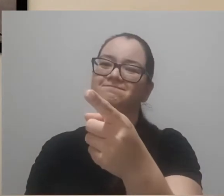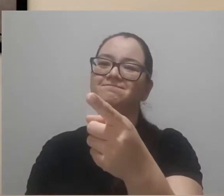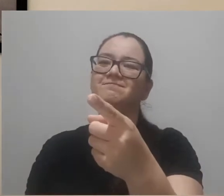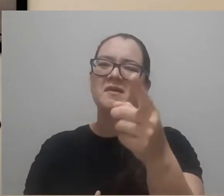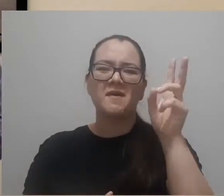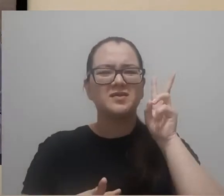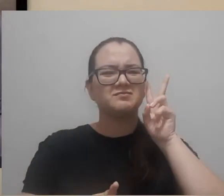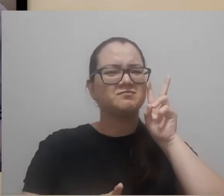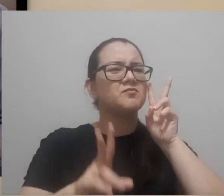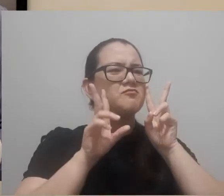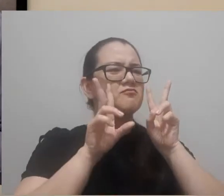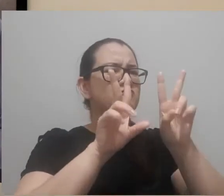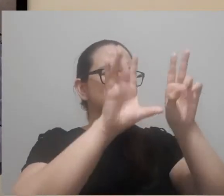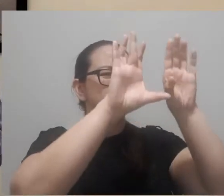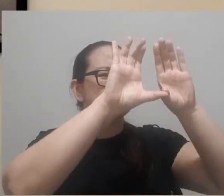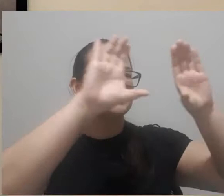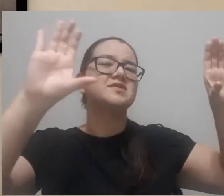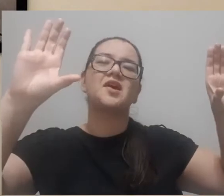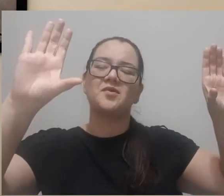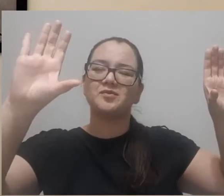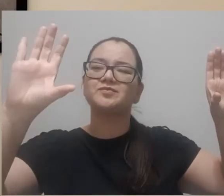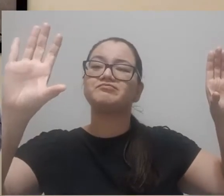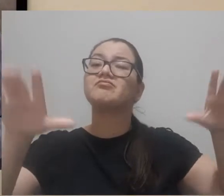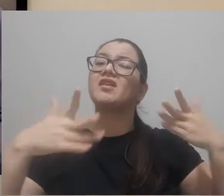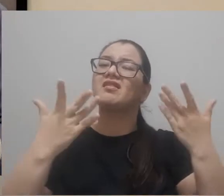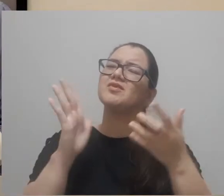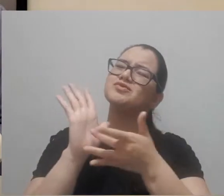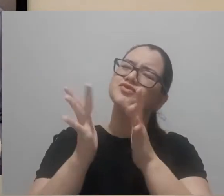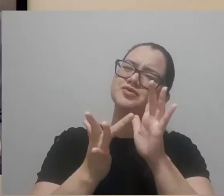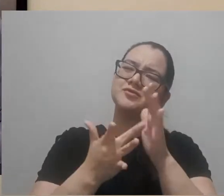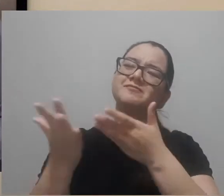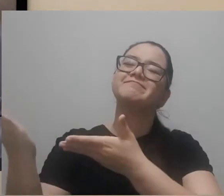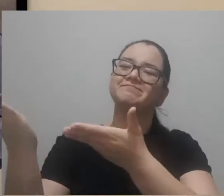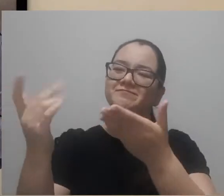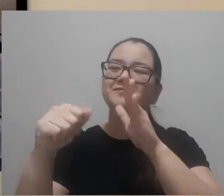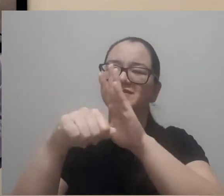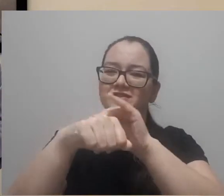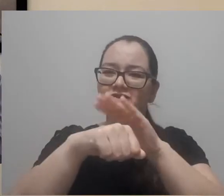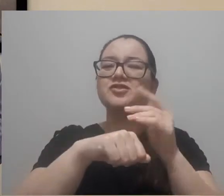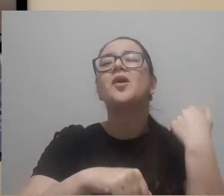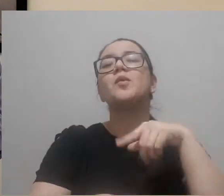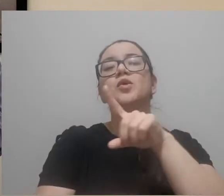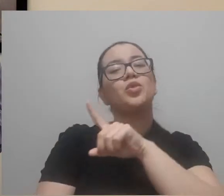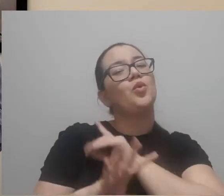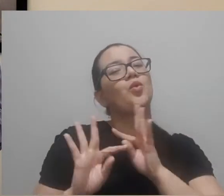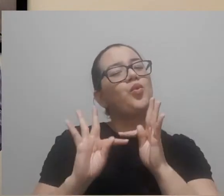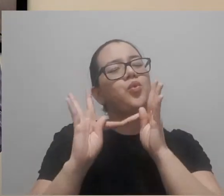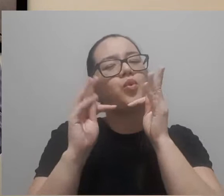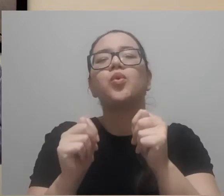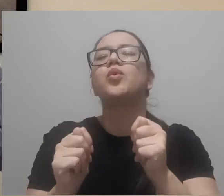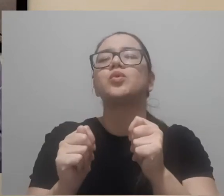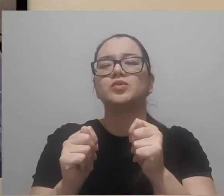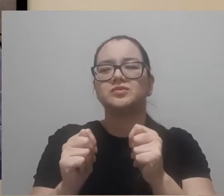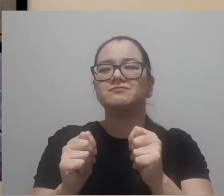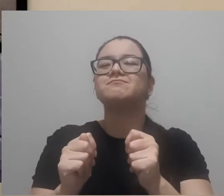Jesus me convida, Jesus lhe convida, Jesus nos convida